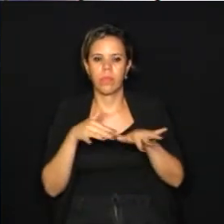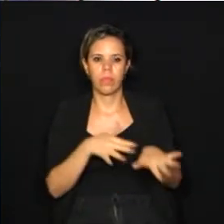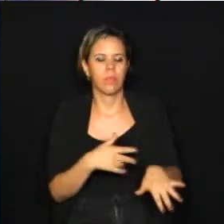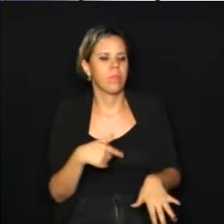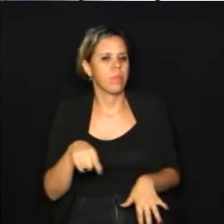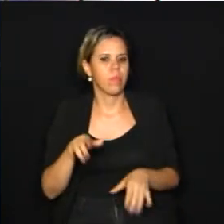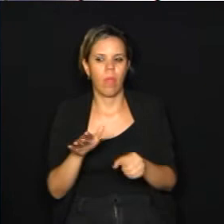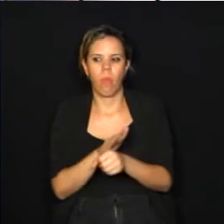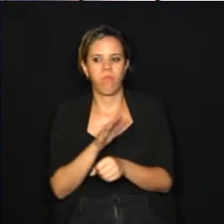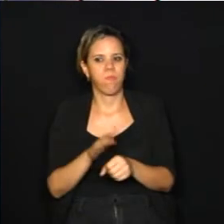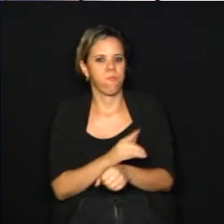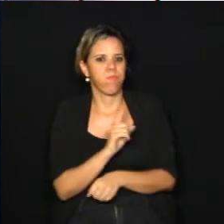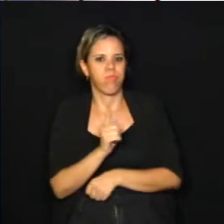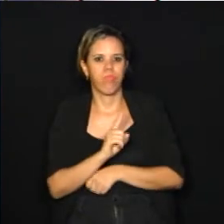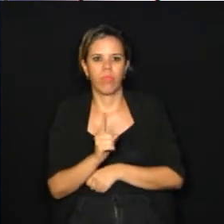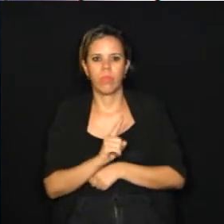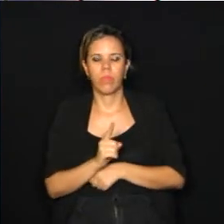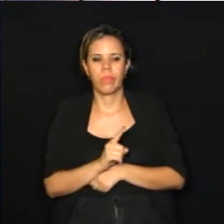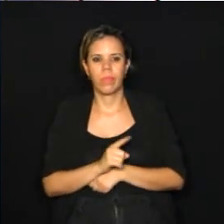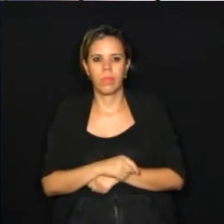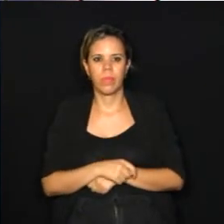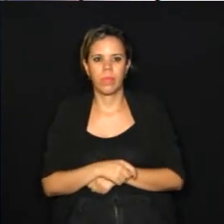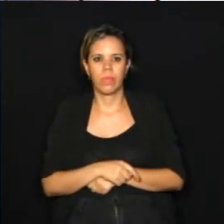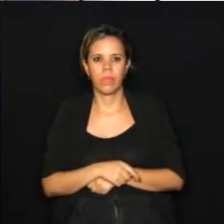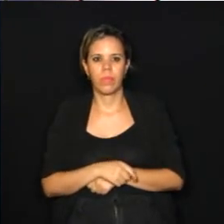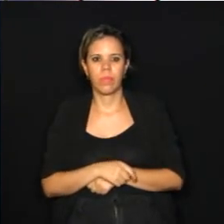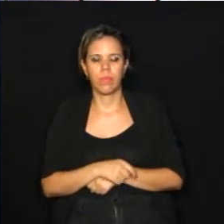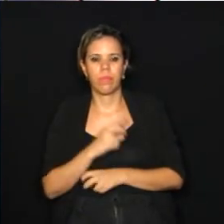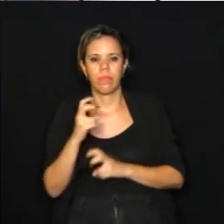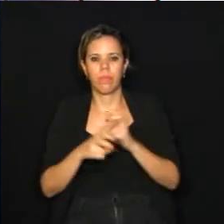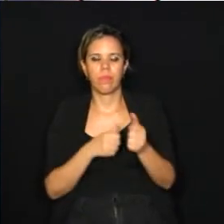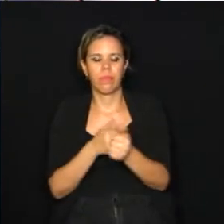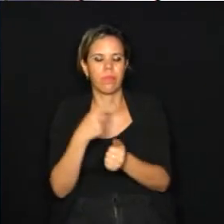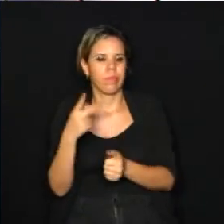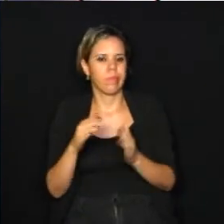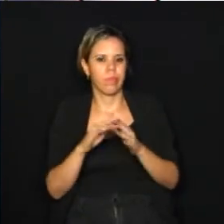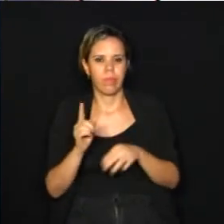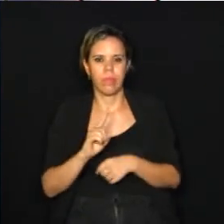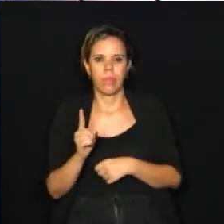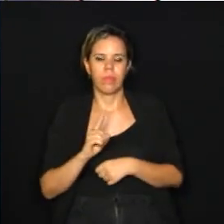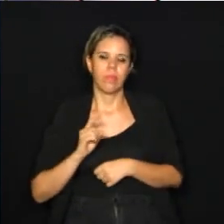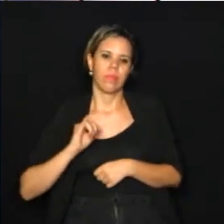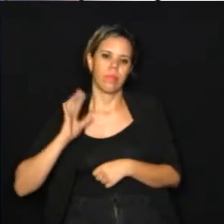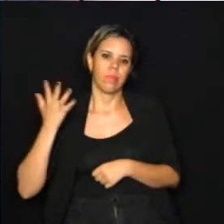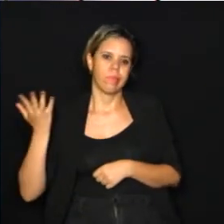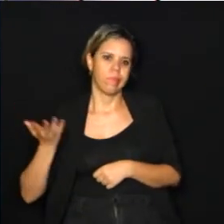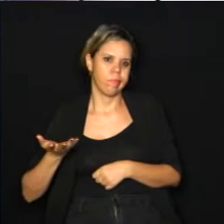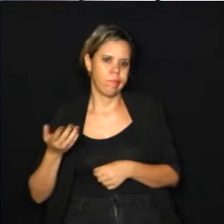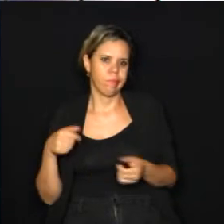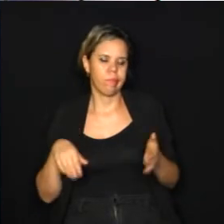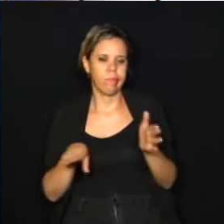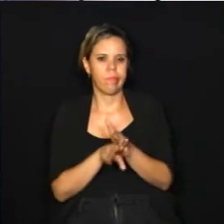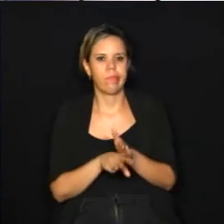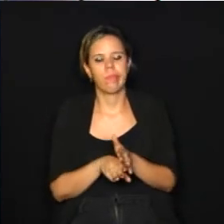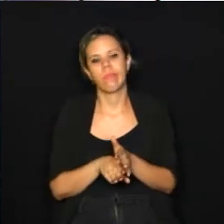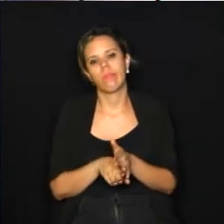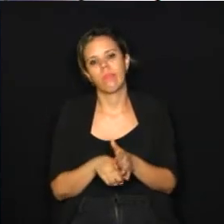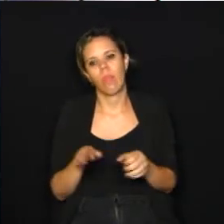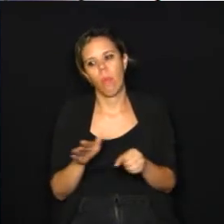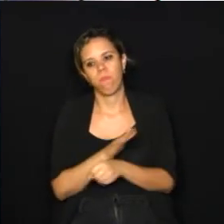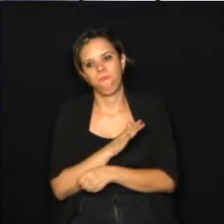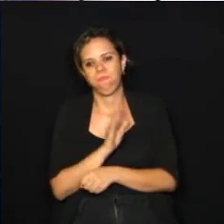vai encher aí o parque mais perto da sua casa. E se caso chegue lá, olha, já deu a